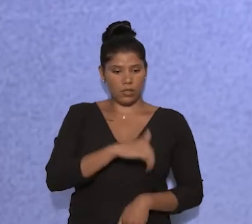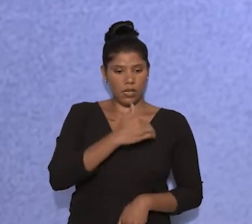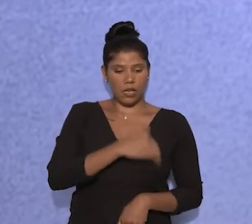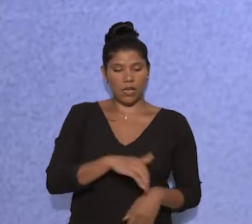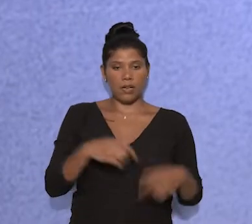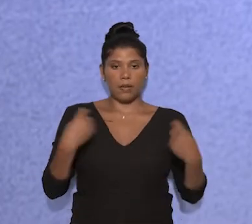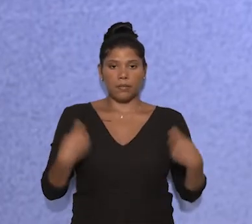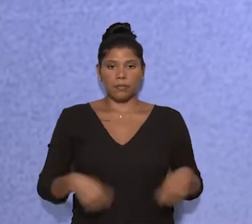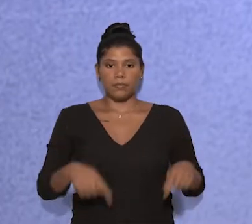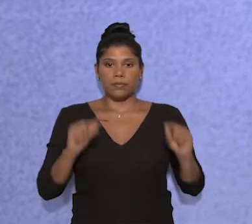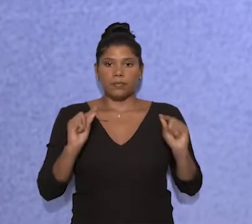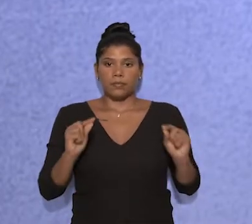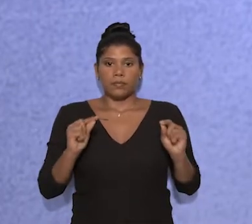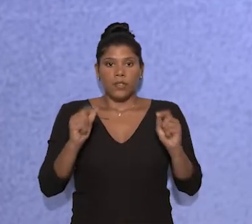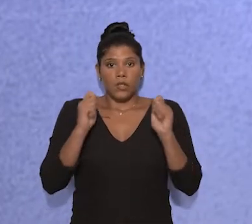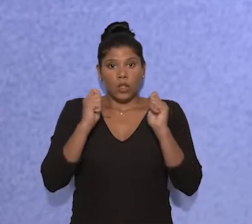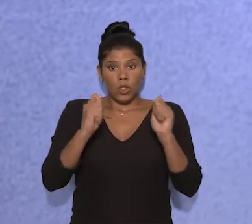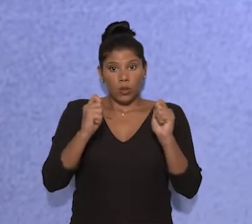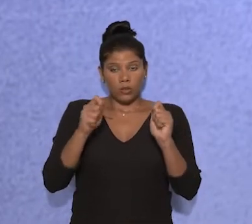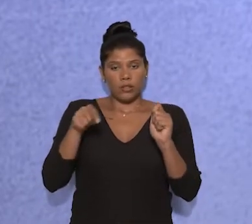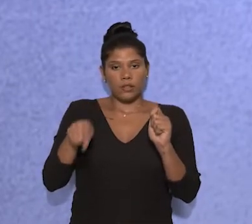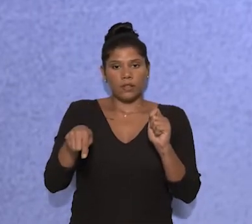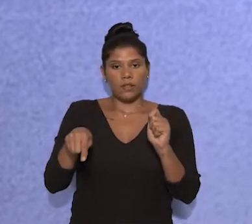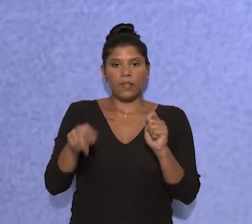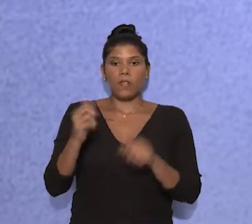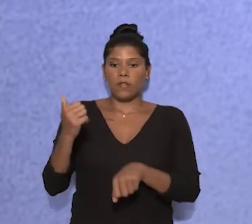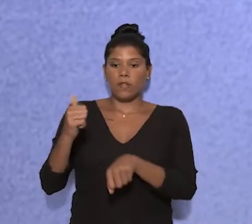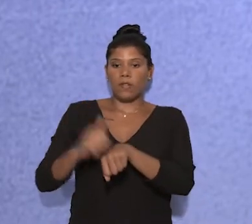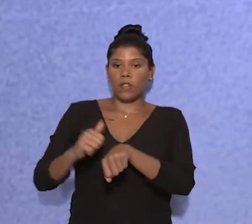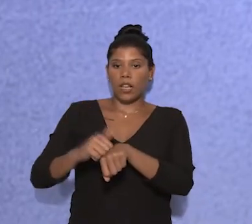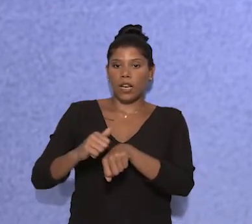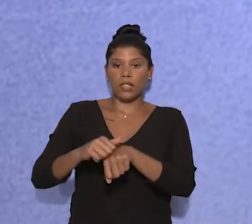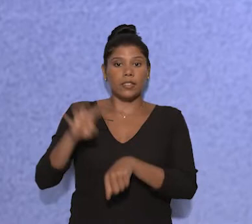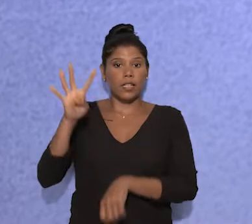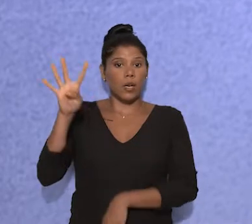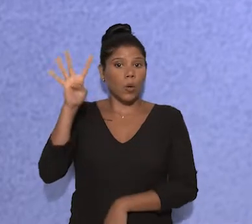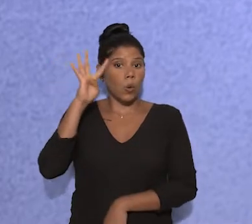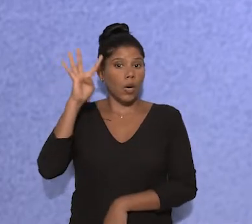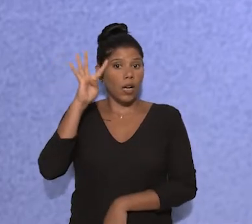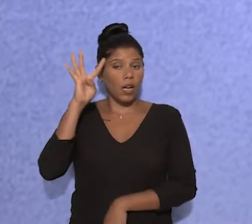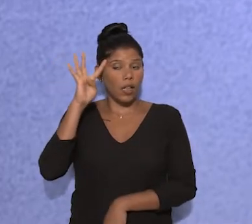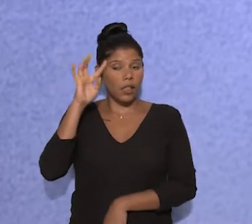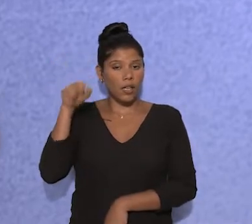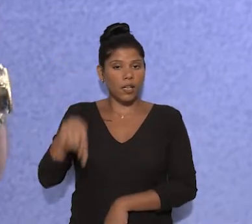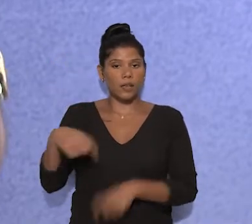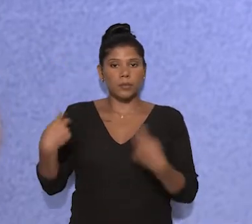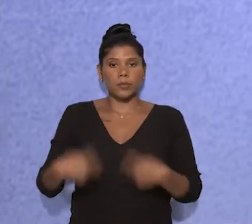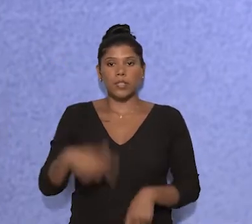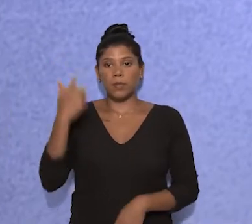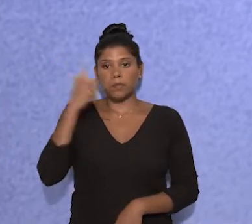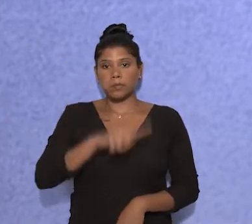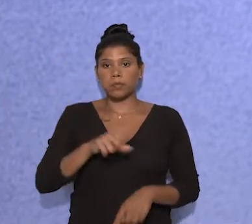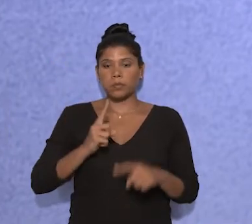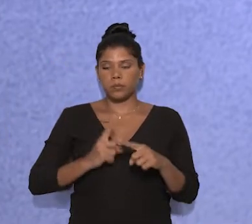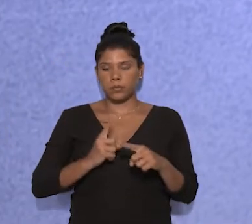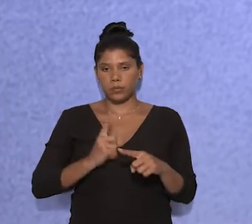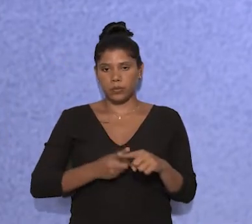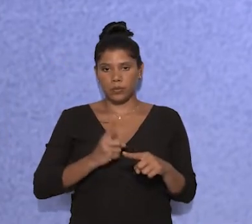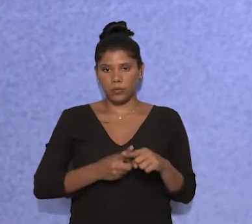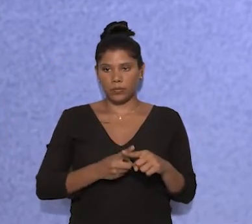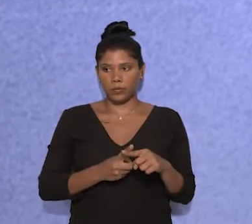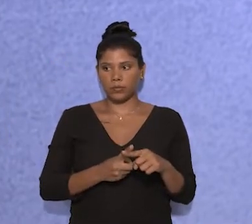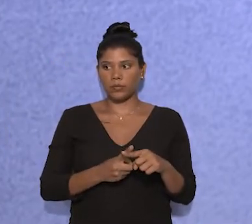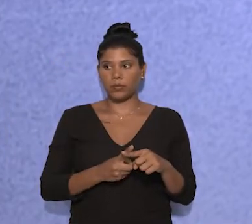que torcer por uma vitória do Fortaleza quarta-feira contra o Red Bull, porque o Red Bull está 2 pontos à